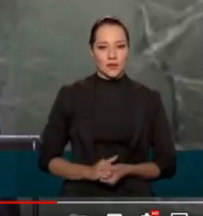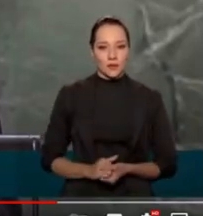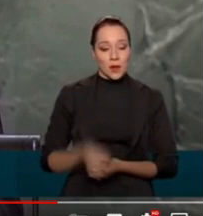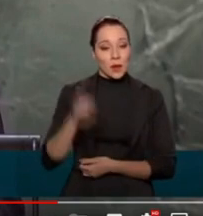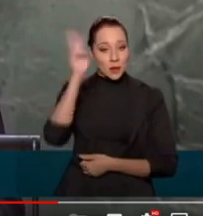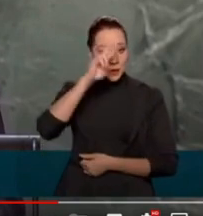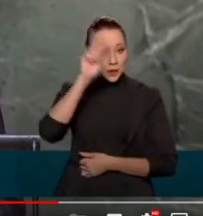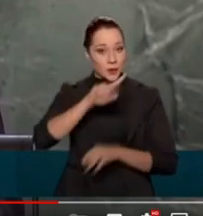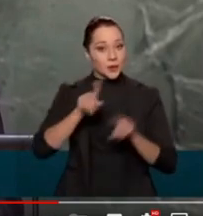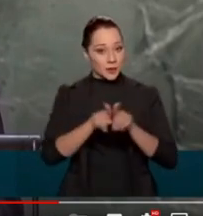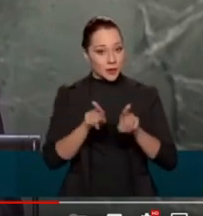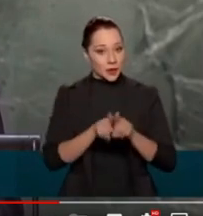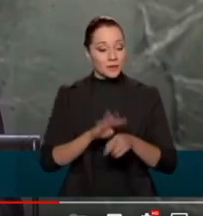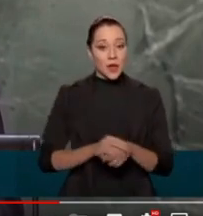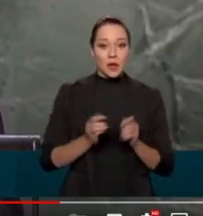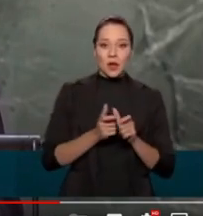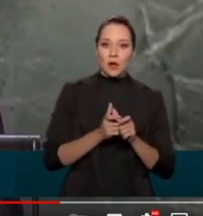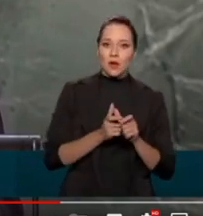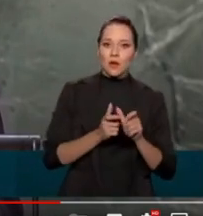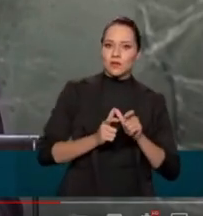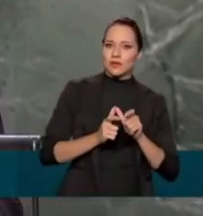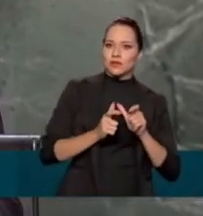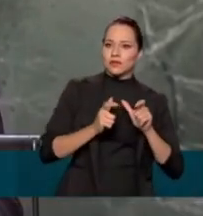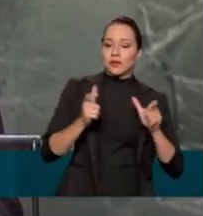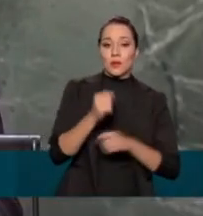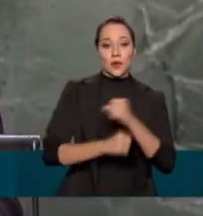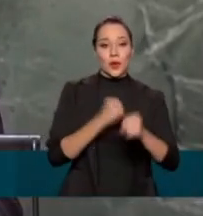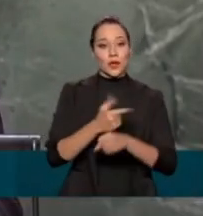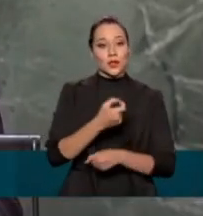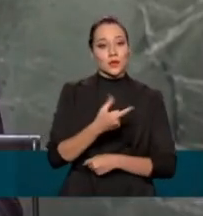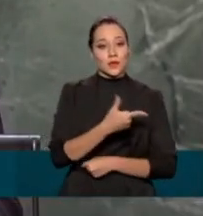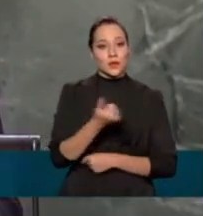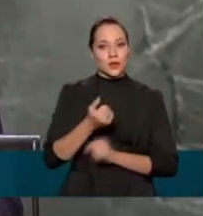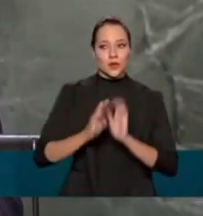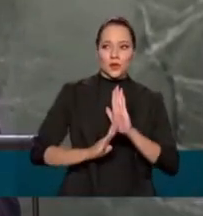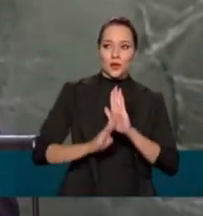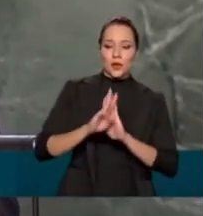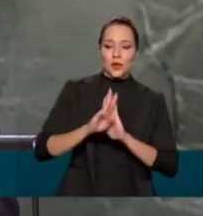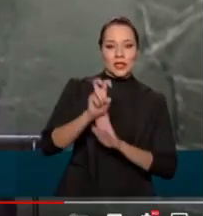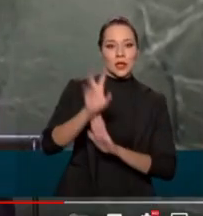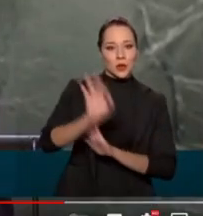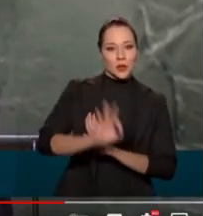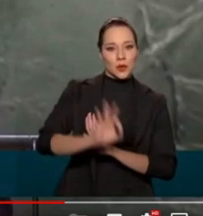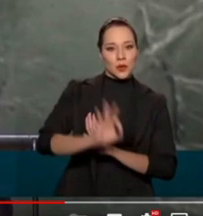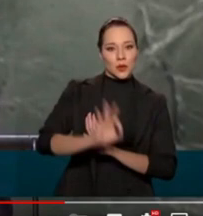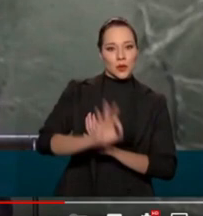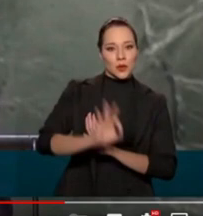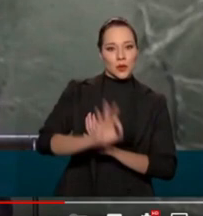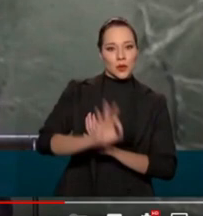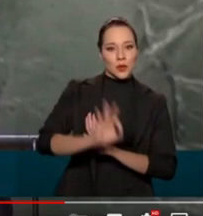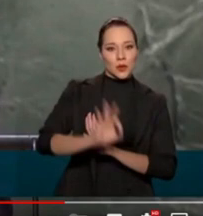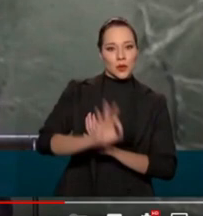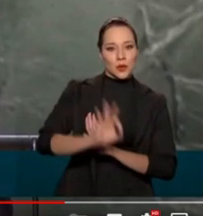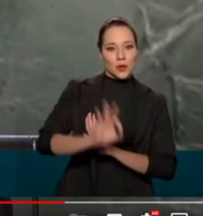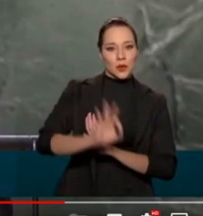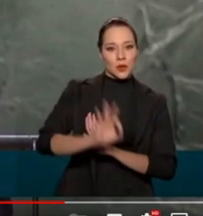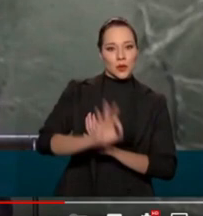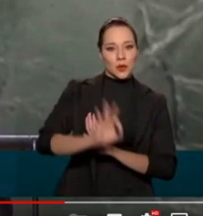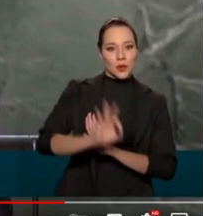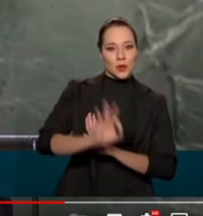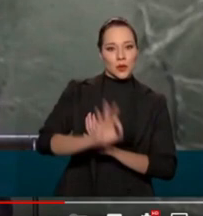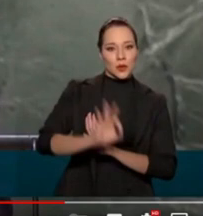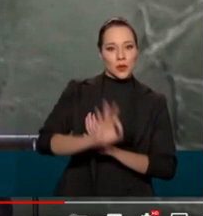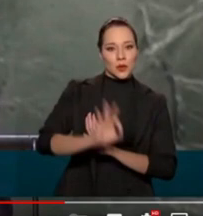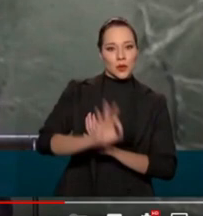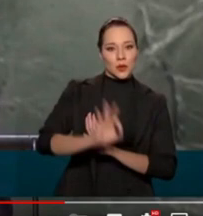lembra ainda que o crescimento hora 2021 está estimado em 5 porcento a gente tem diversos